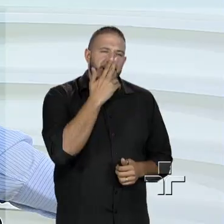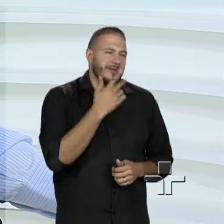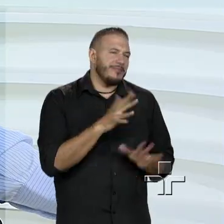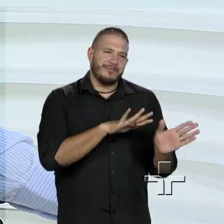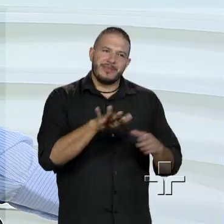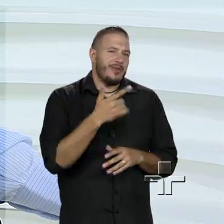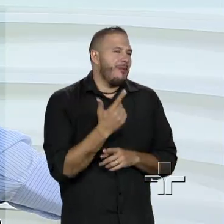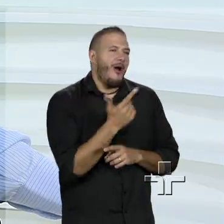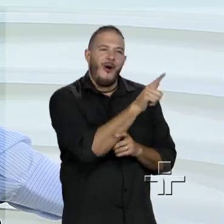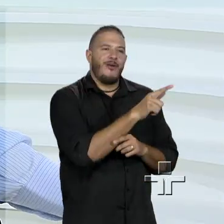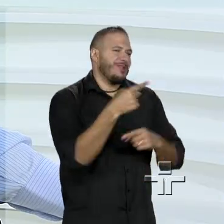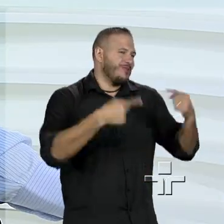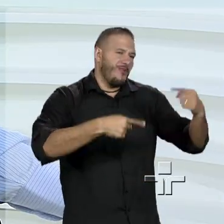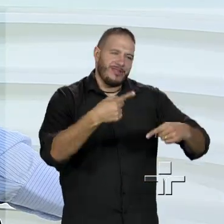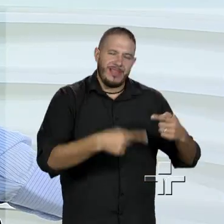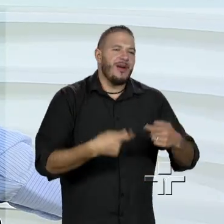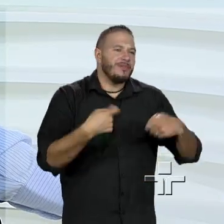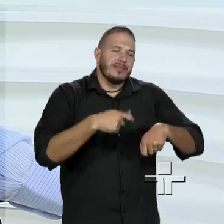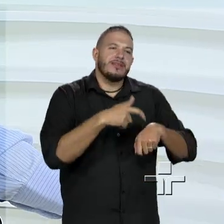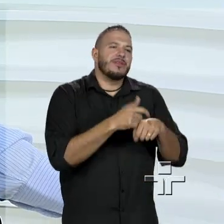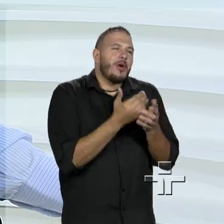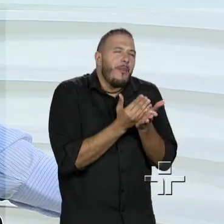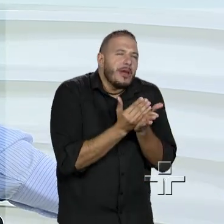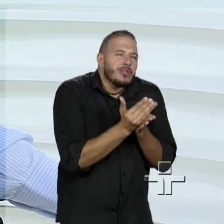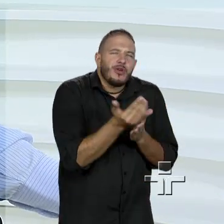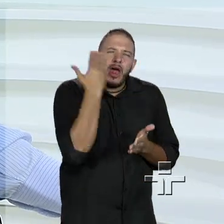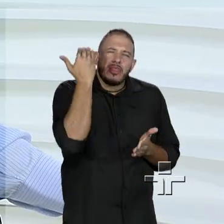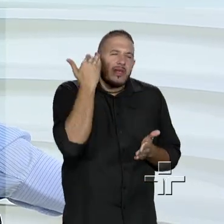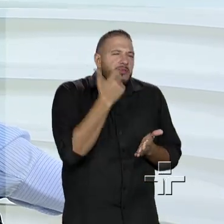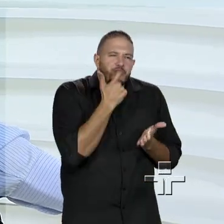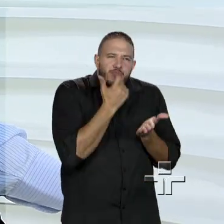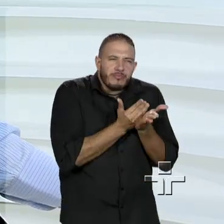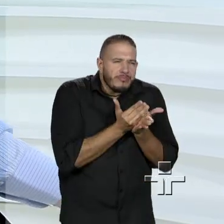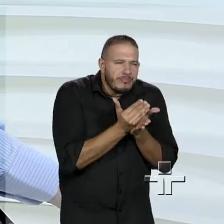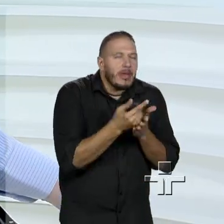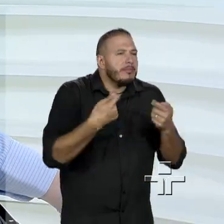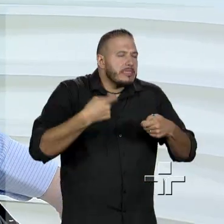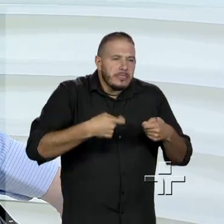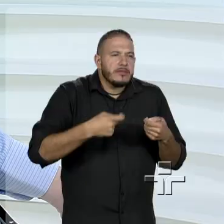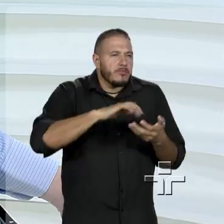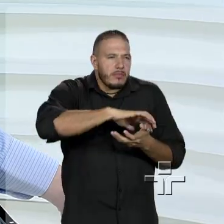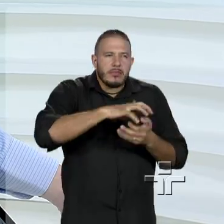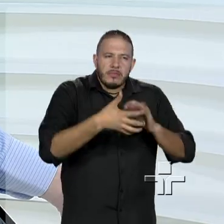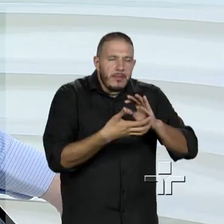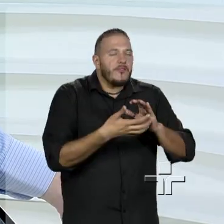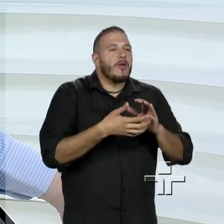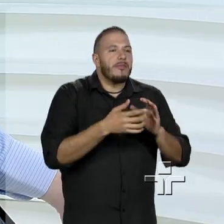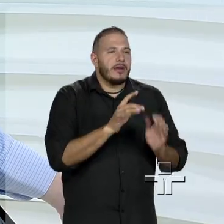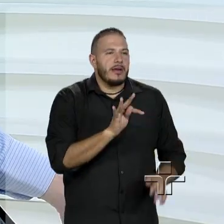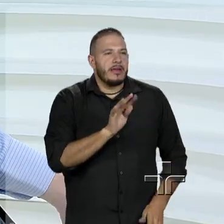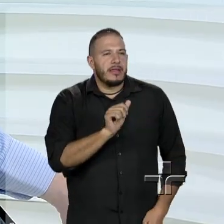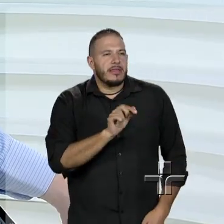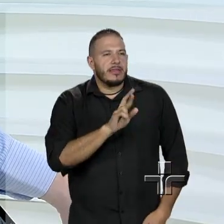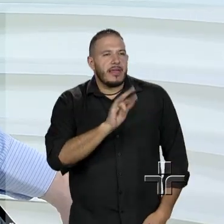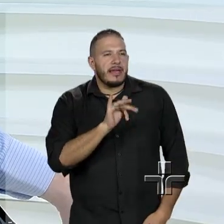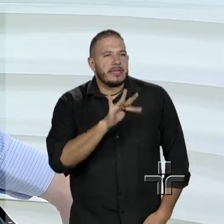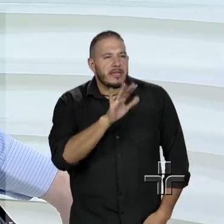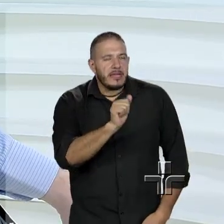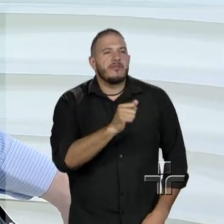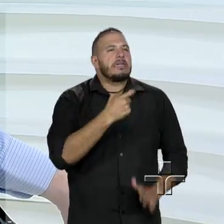discussão, Luiz. Tem que começar como começou no início. Você precisa de uma reforma tarifária de